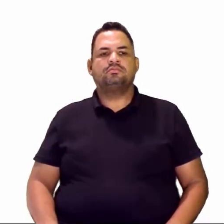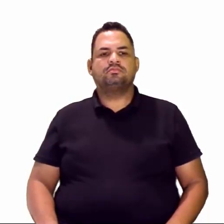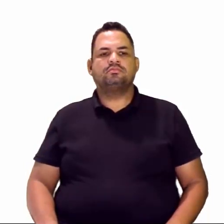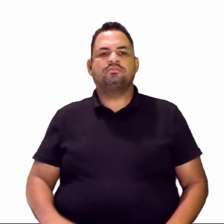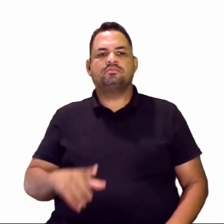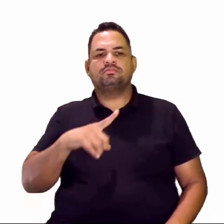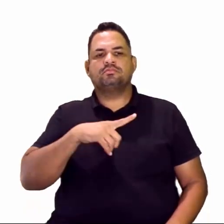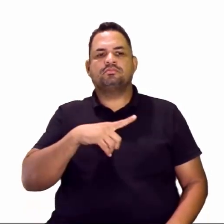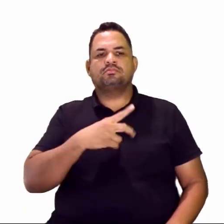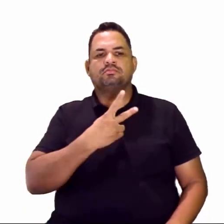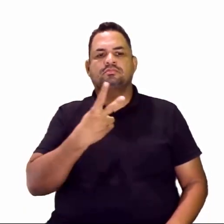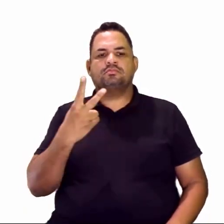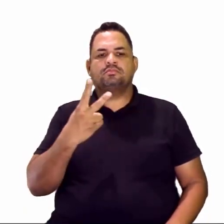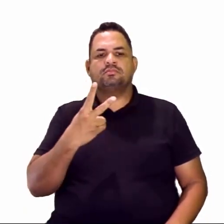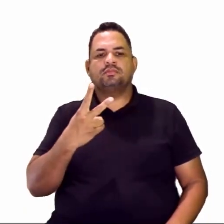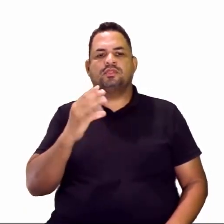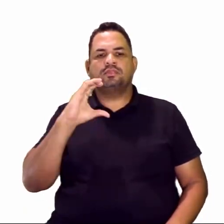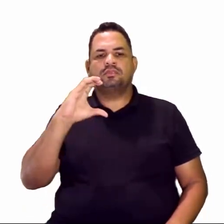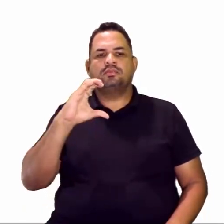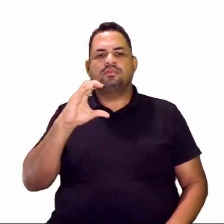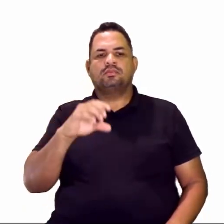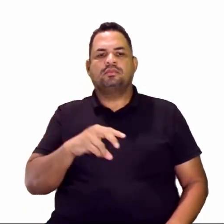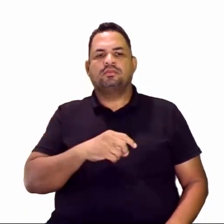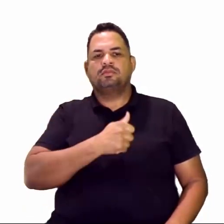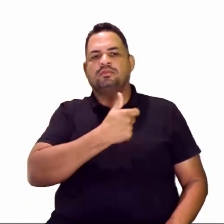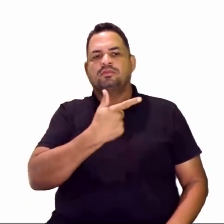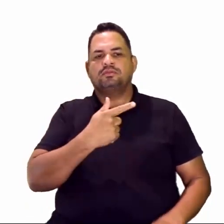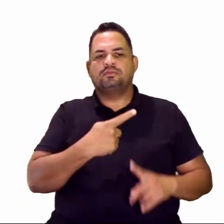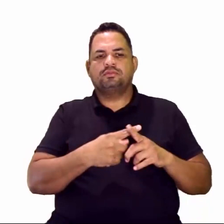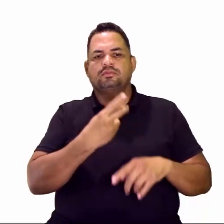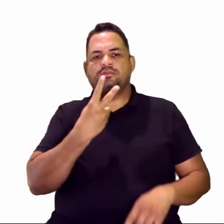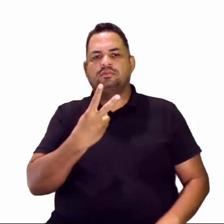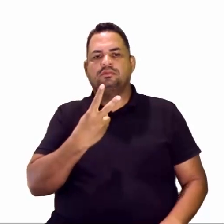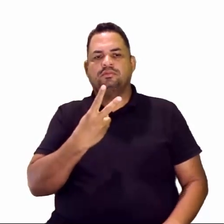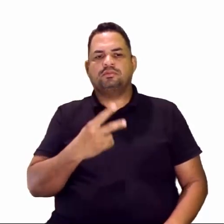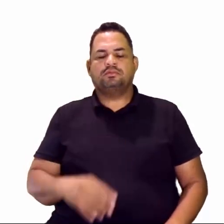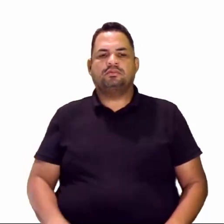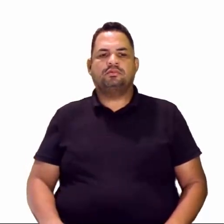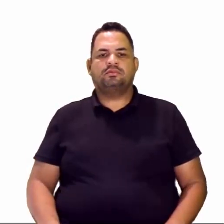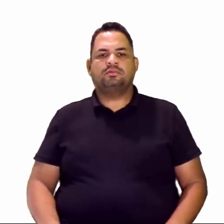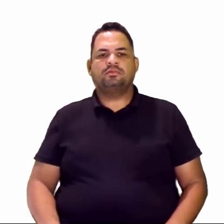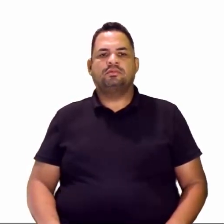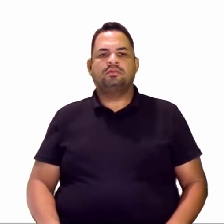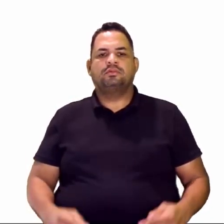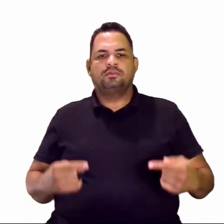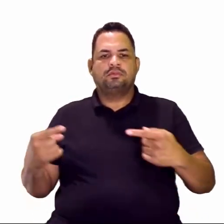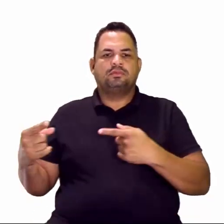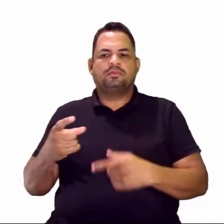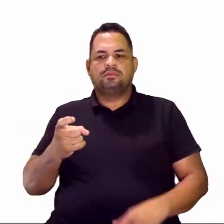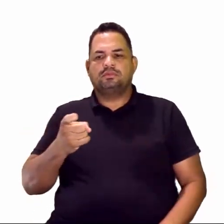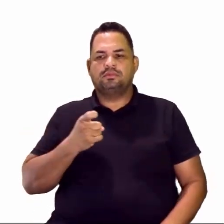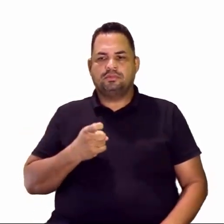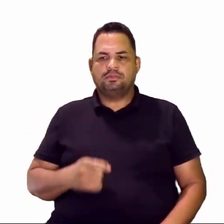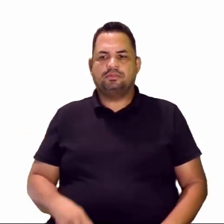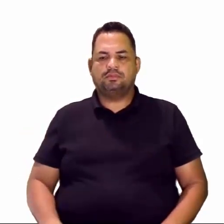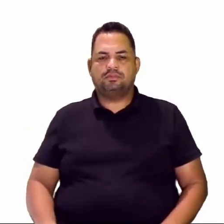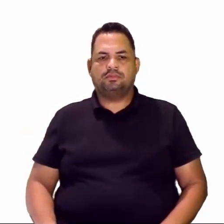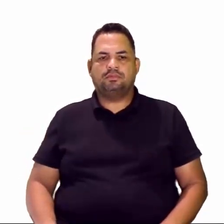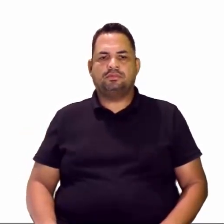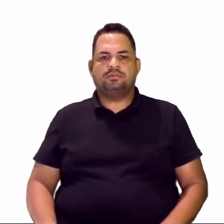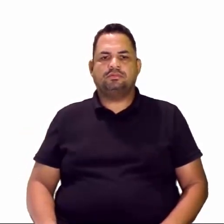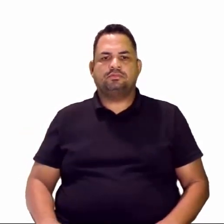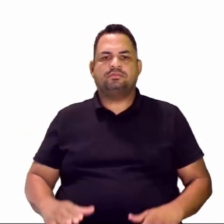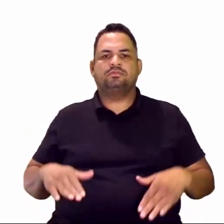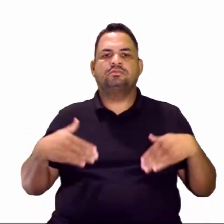Como existem 2 carbonos, então 2 vezes 2 de carbono vai corresponder a X. E aí,